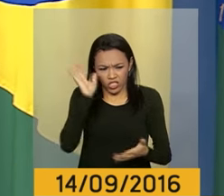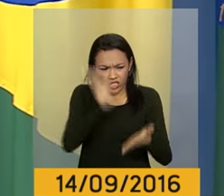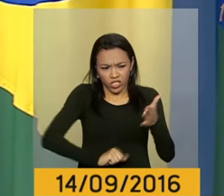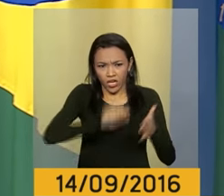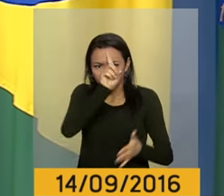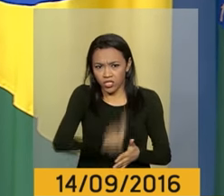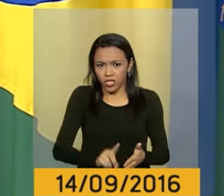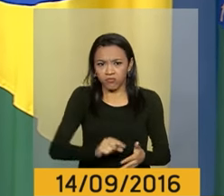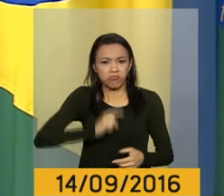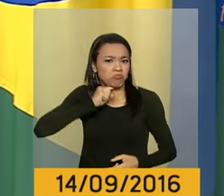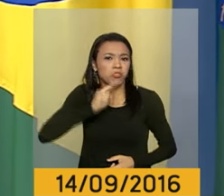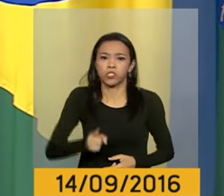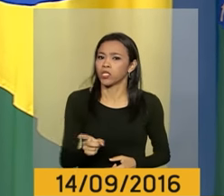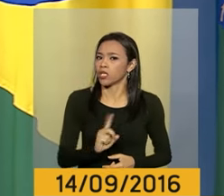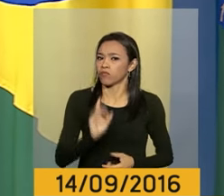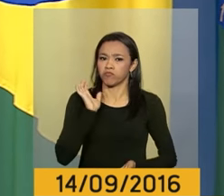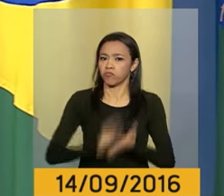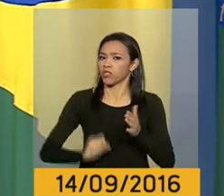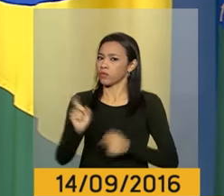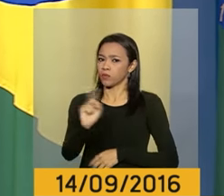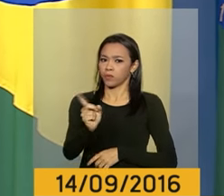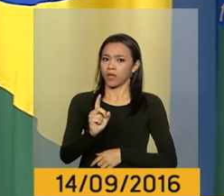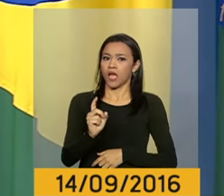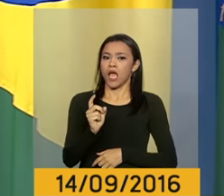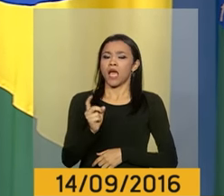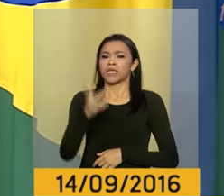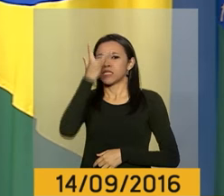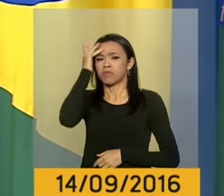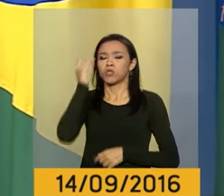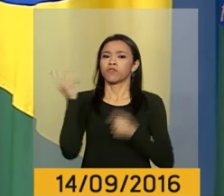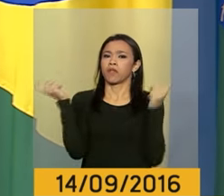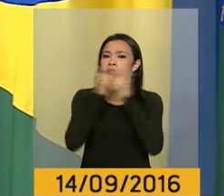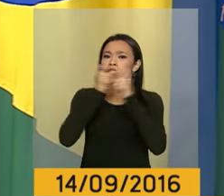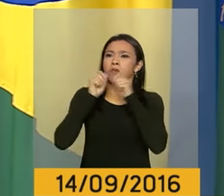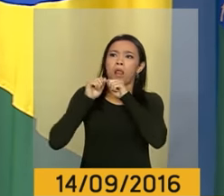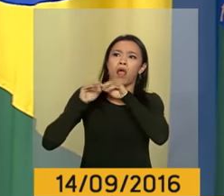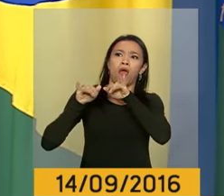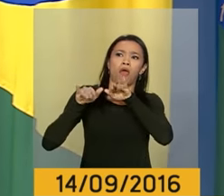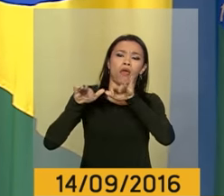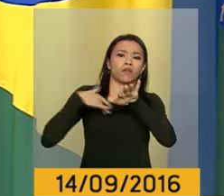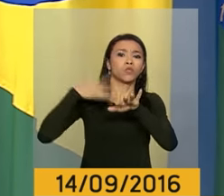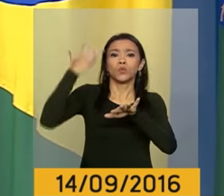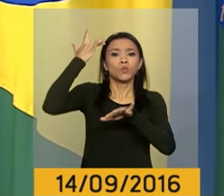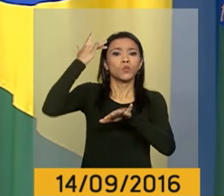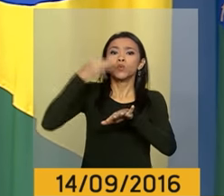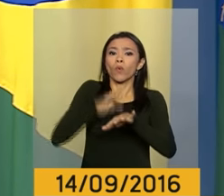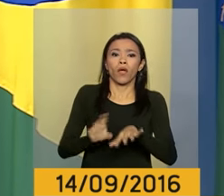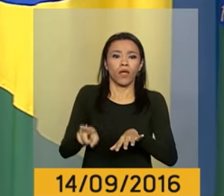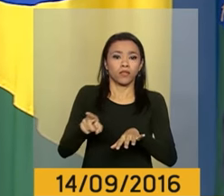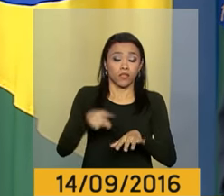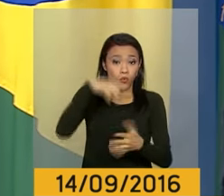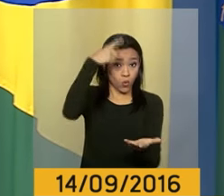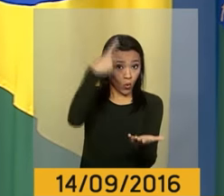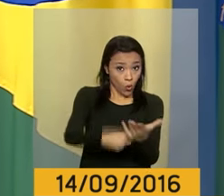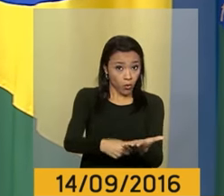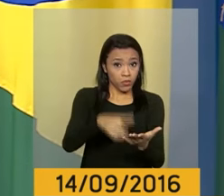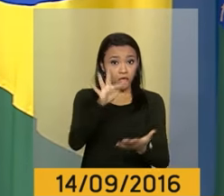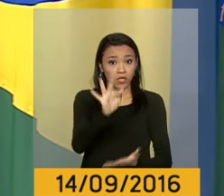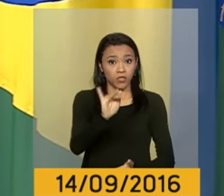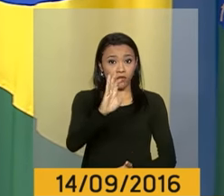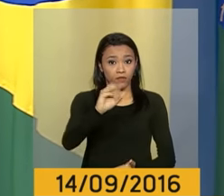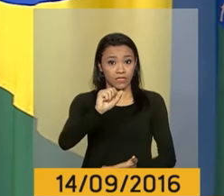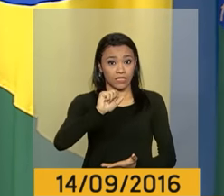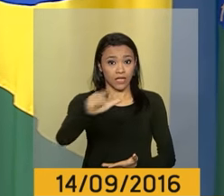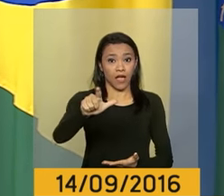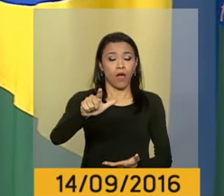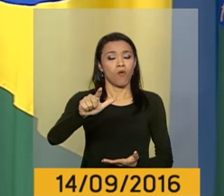ninguém, porque essas vozes todas desconhecem que a responsabilidade fiscal é pressuposto de